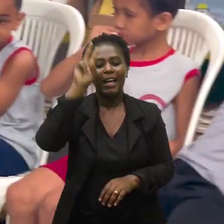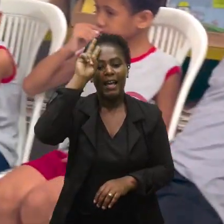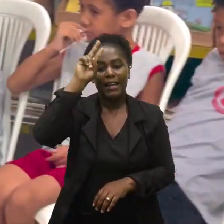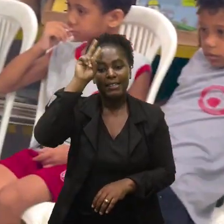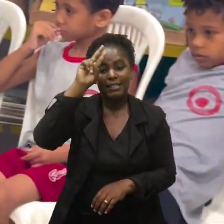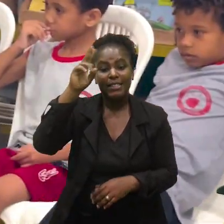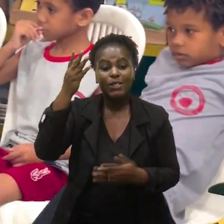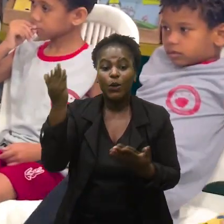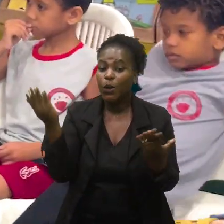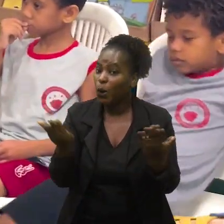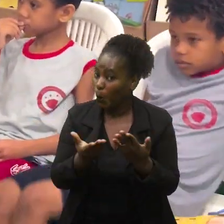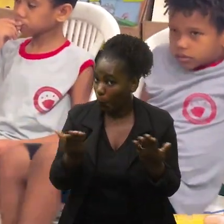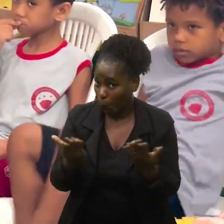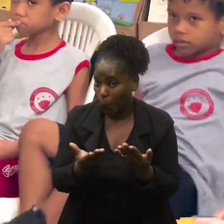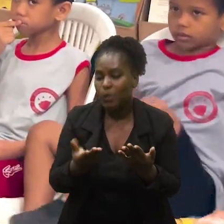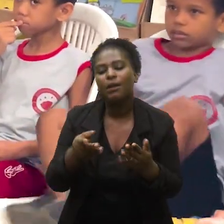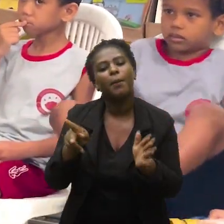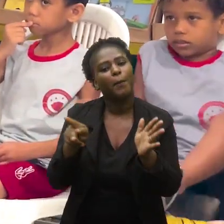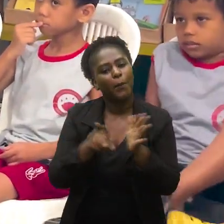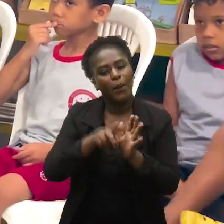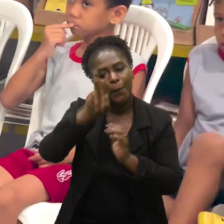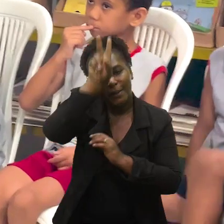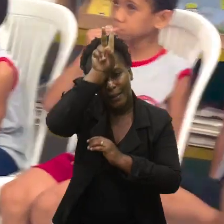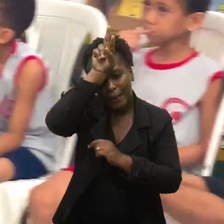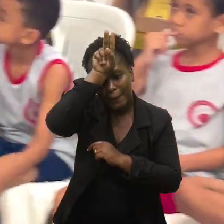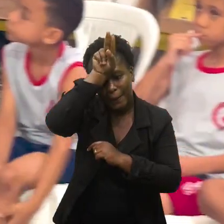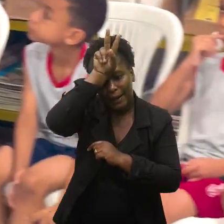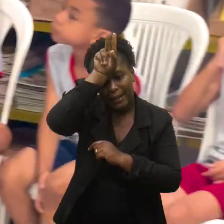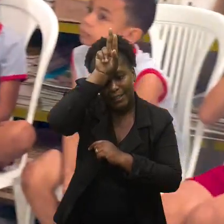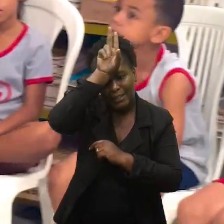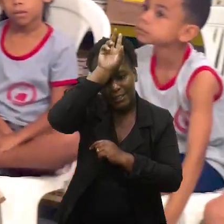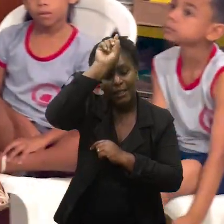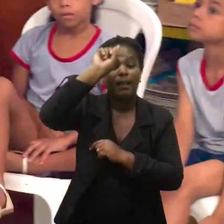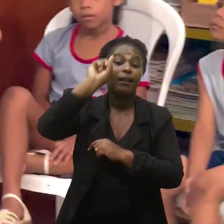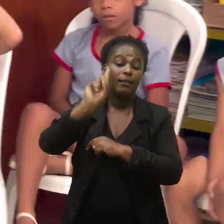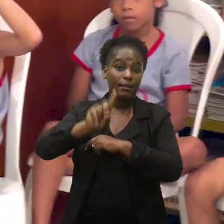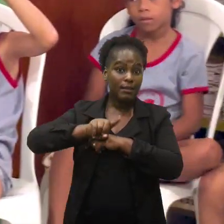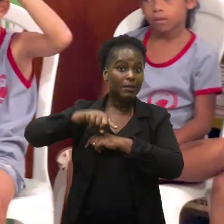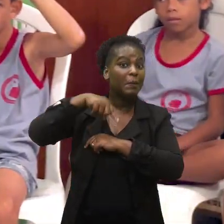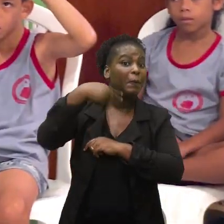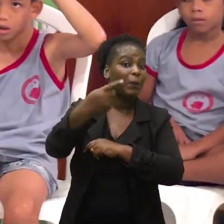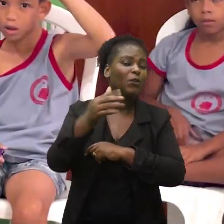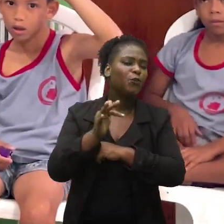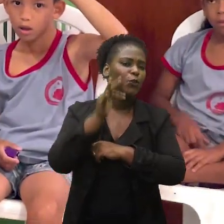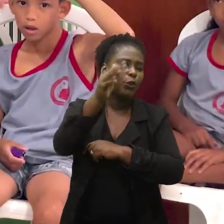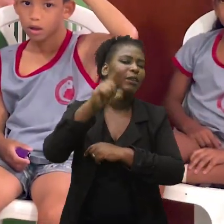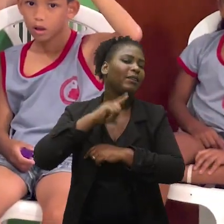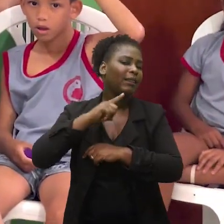da Dona Baratinha, e depois nós vamos ter outra